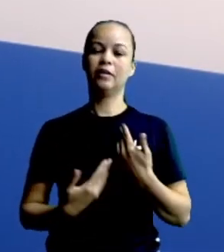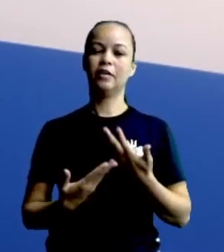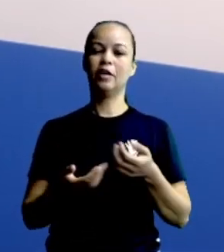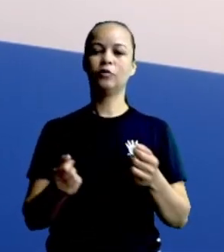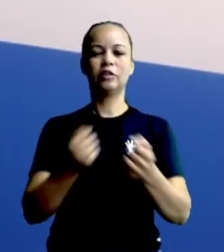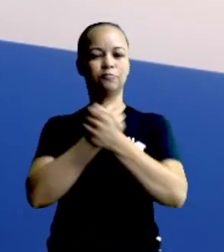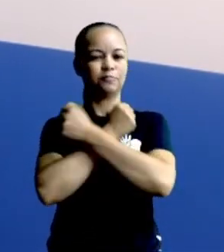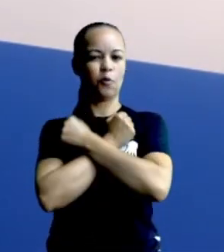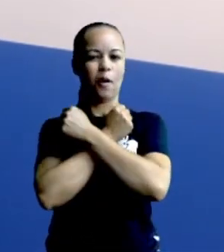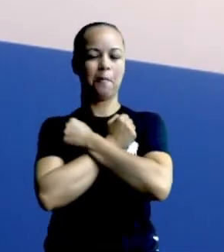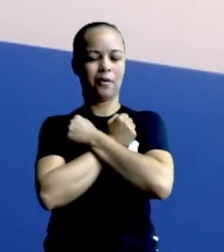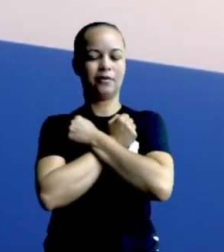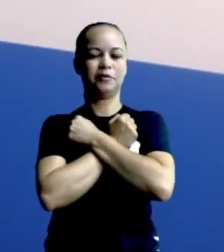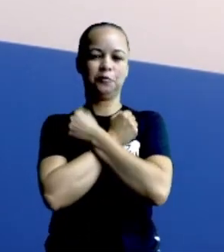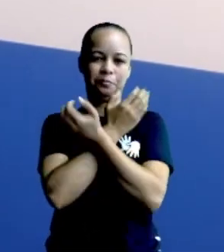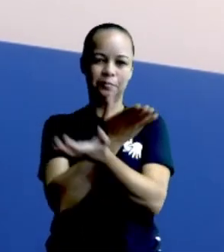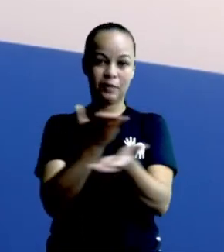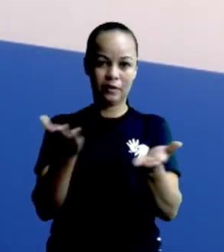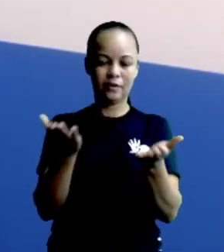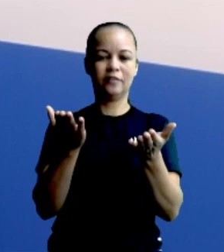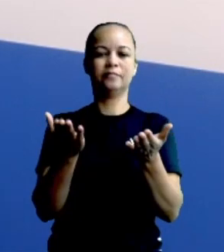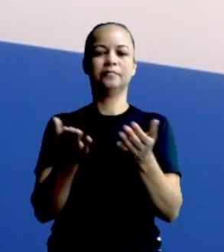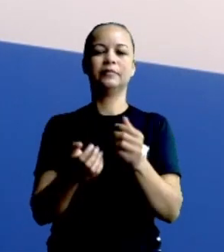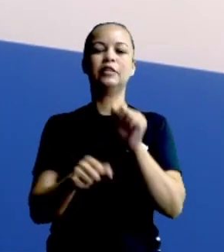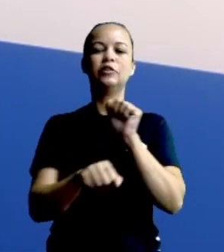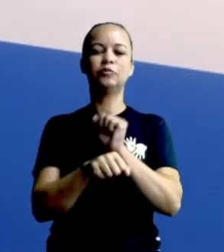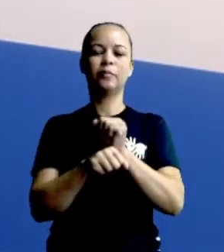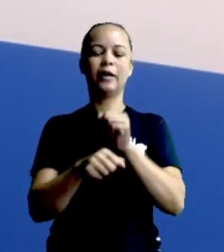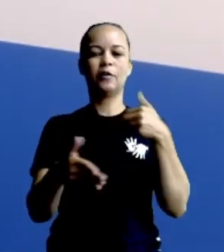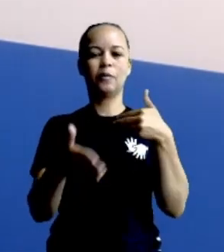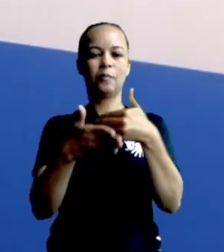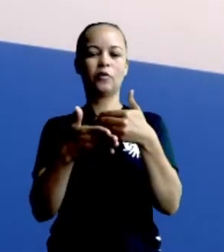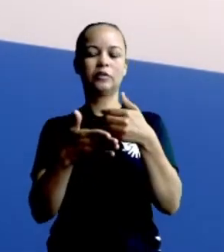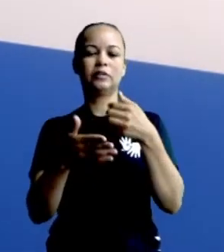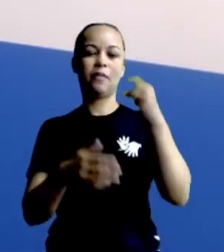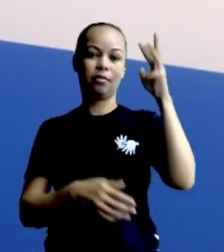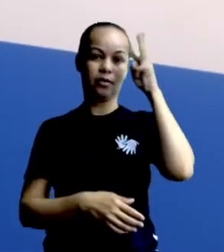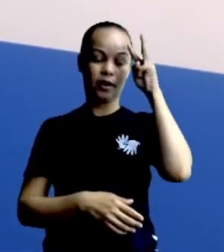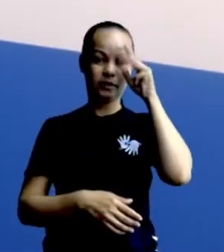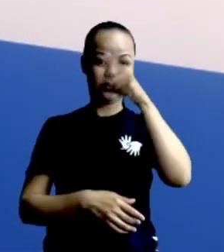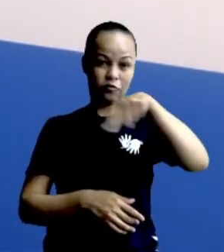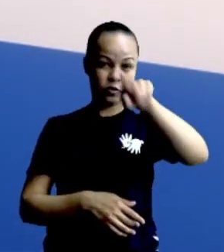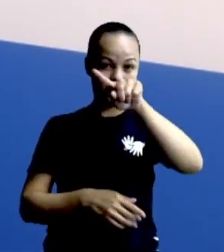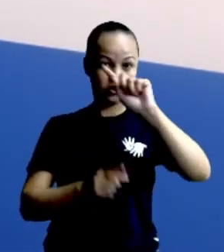deixo o meu abraço para vocês e espero que próxima terça você